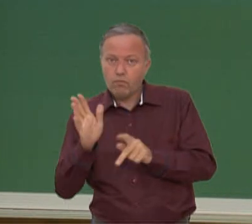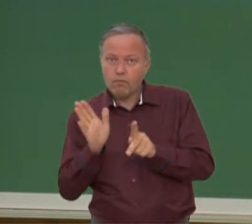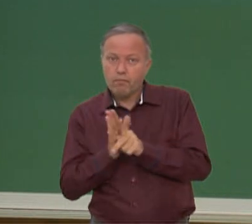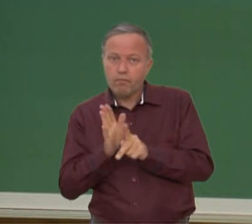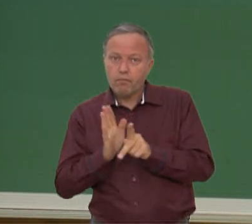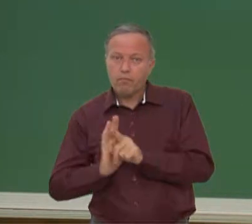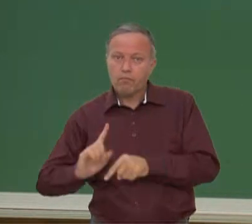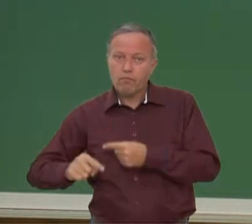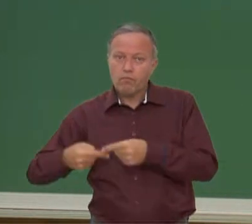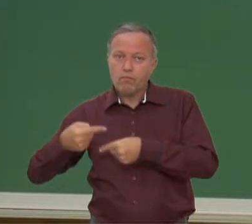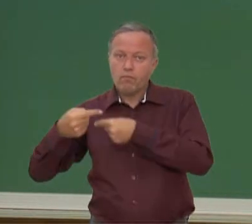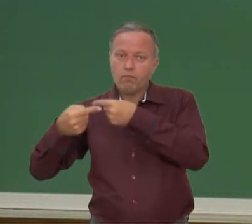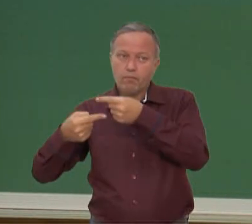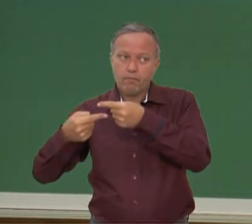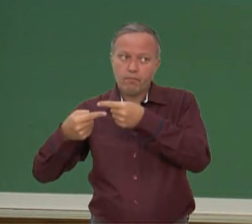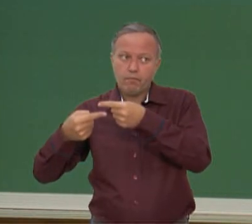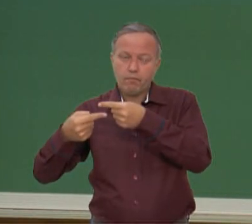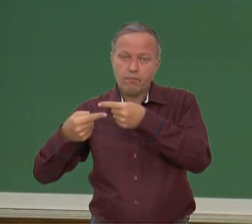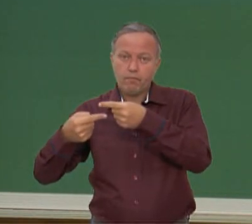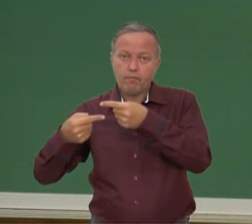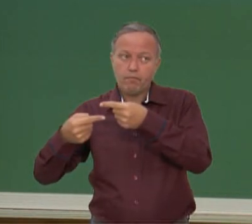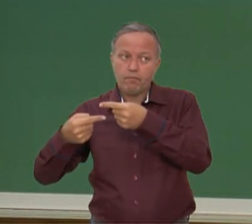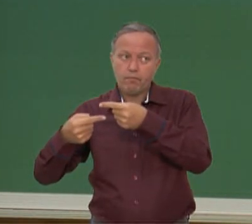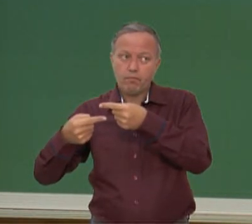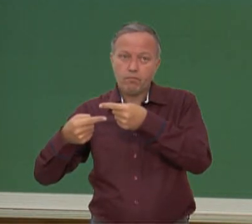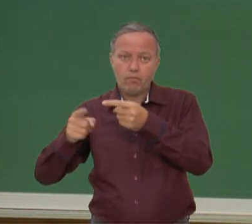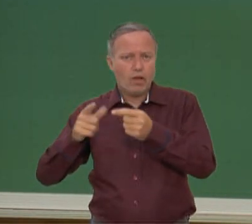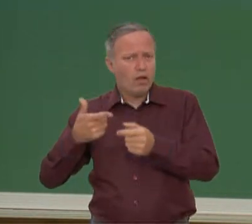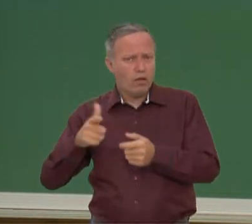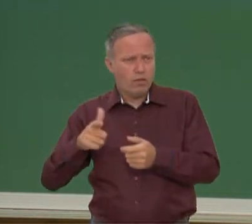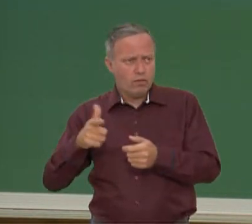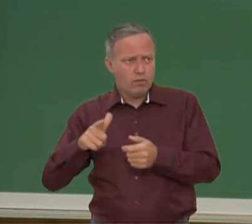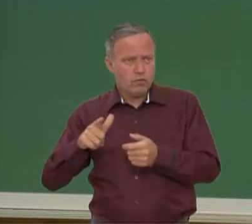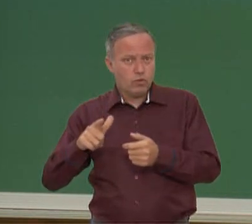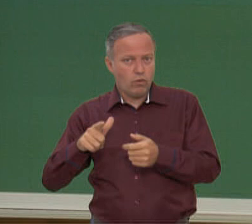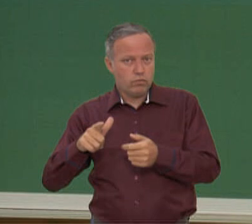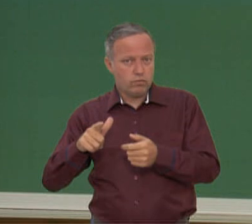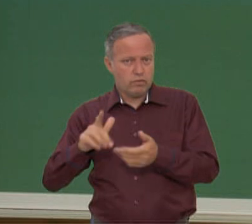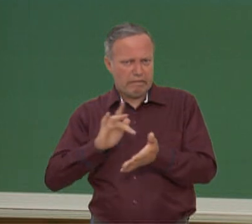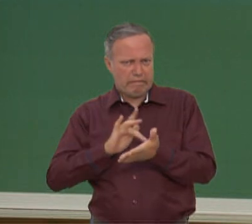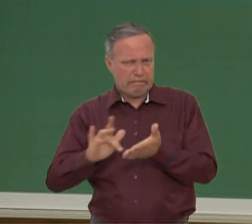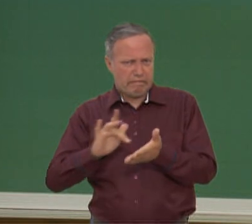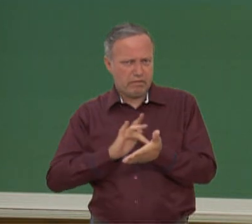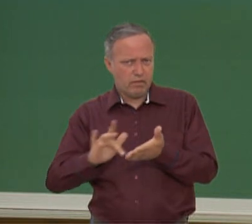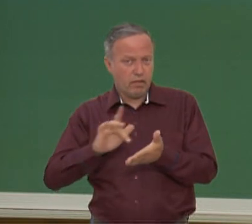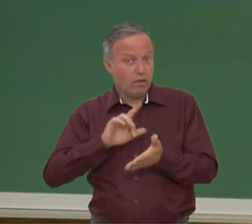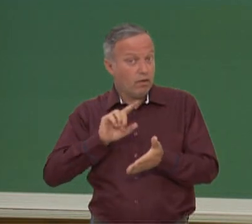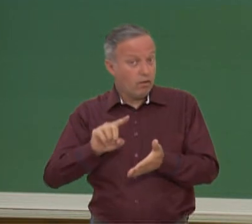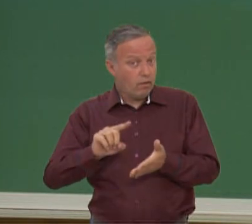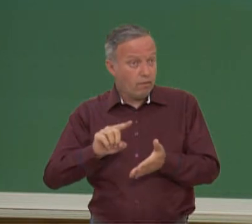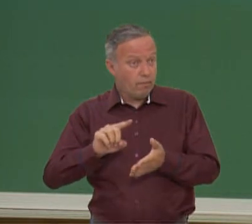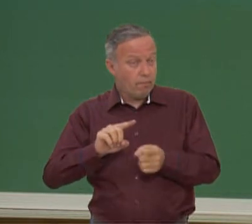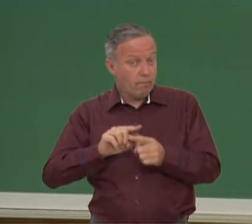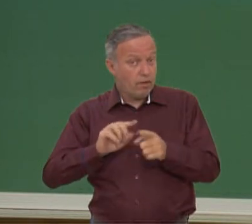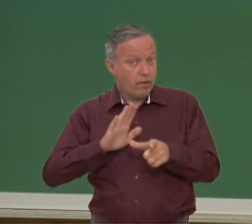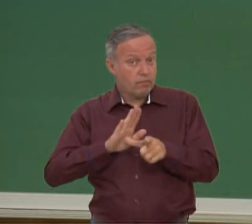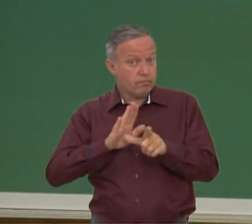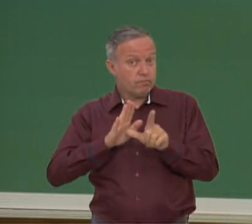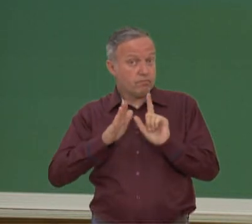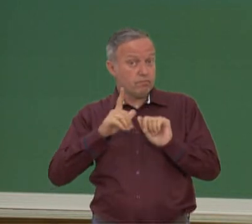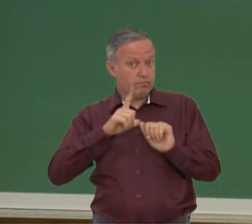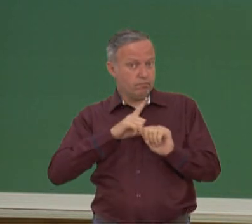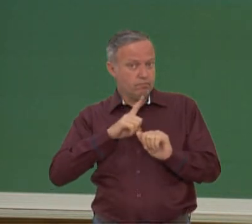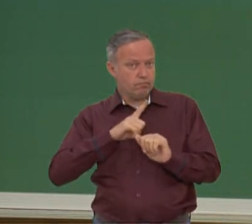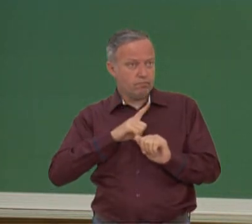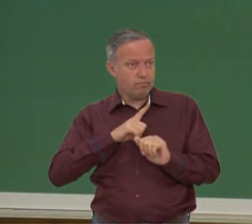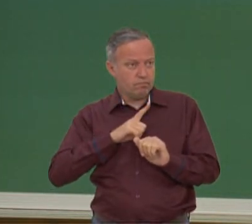desenvolvimento e aumentar a sua área de influência. Então não existe esse inimigo, claro, como existia lá na Guerra Fria,